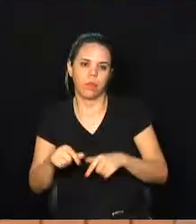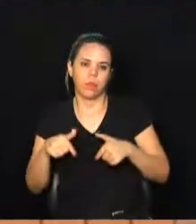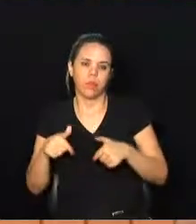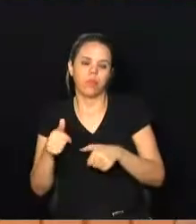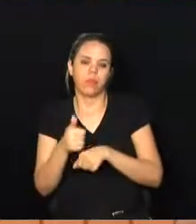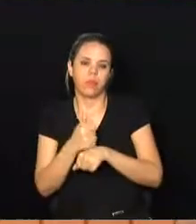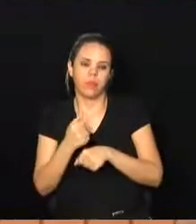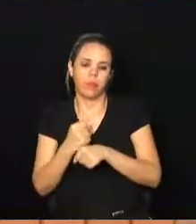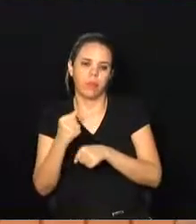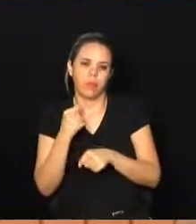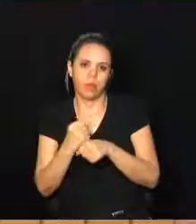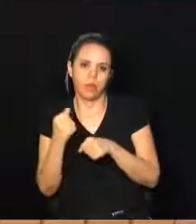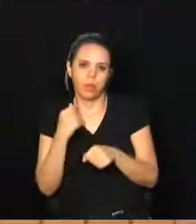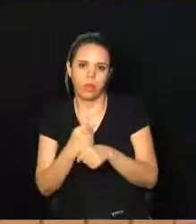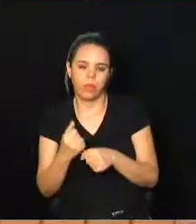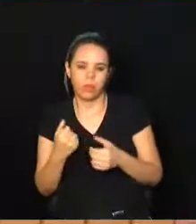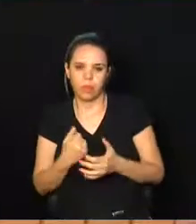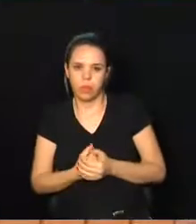área da construção.